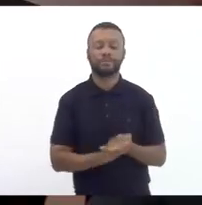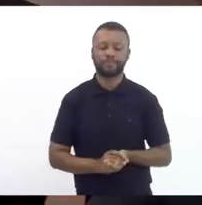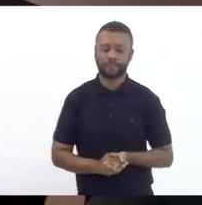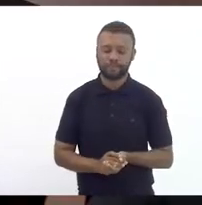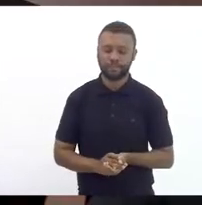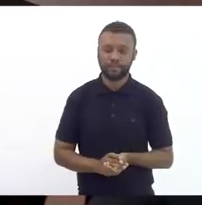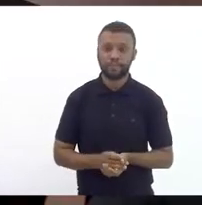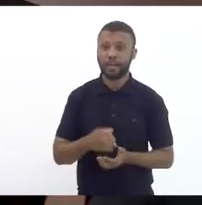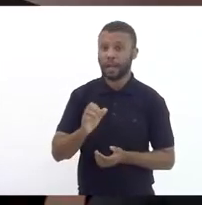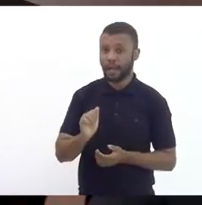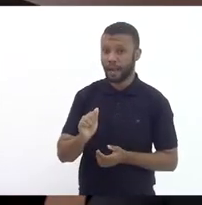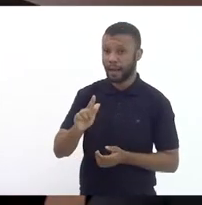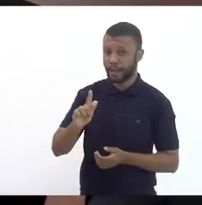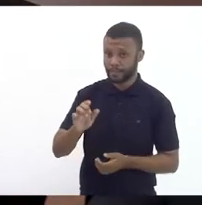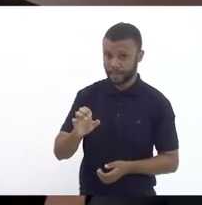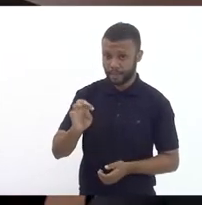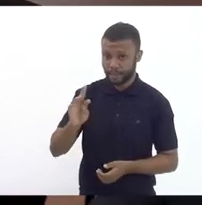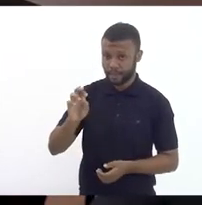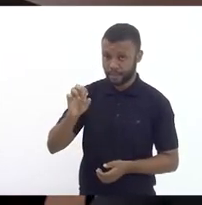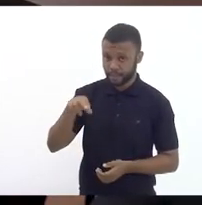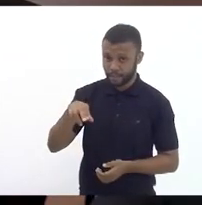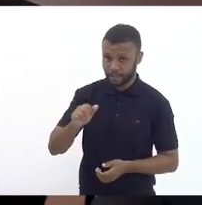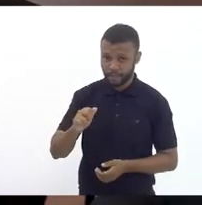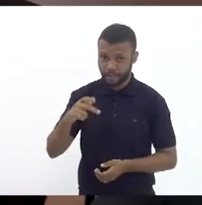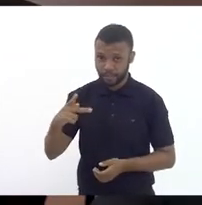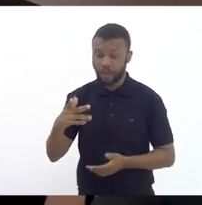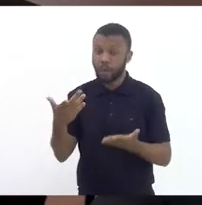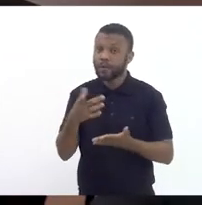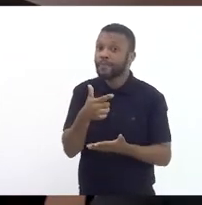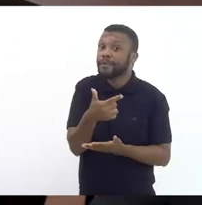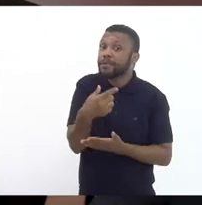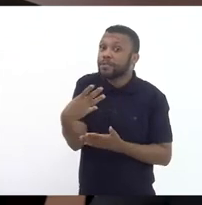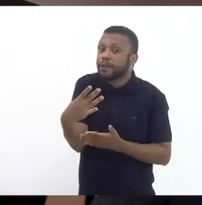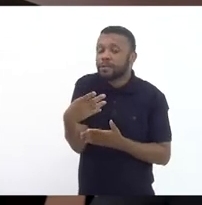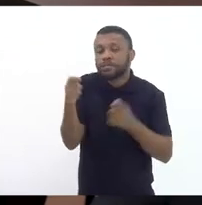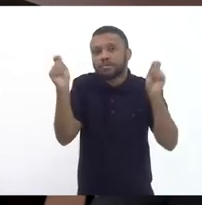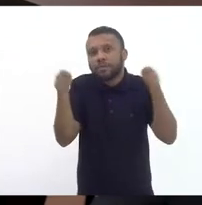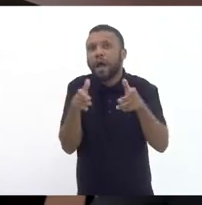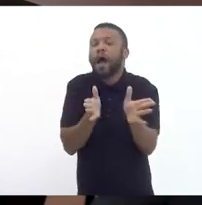são... A Getransp diz que são 23, é isso hoje mesmo? São 23 acessíveis.